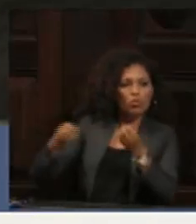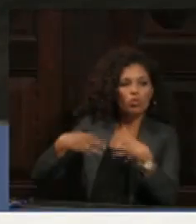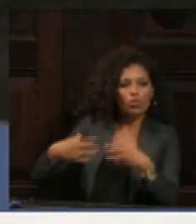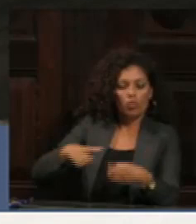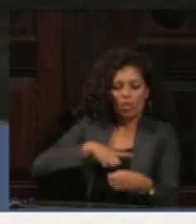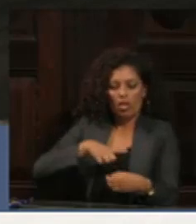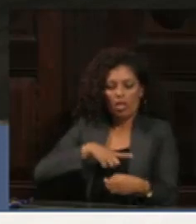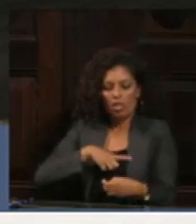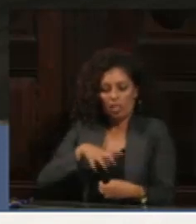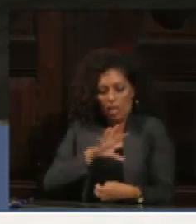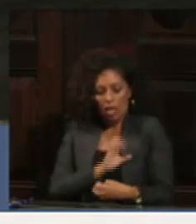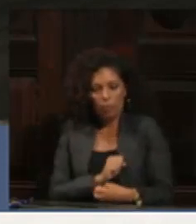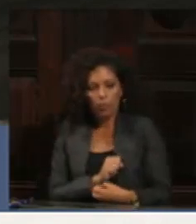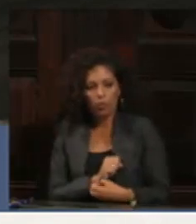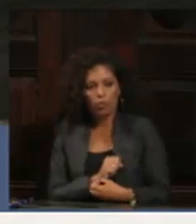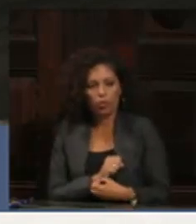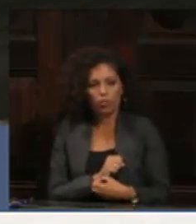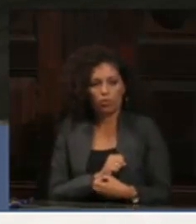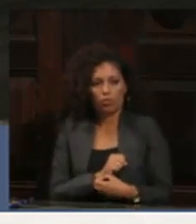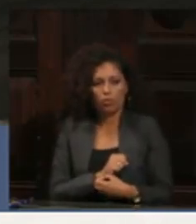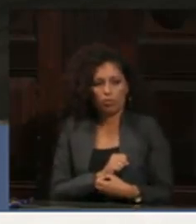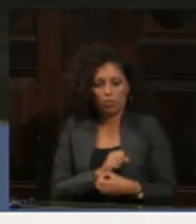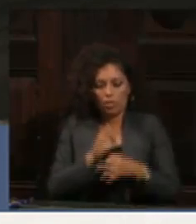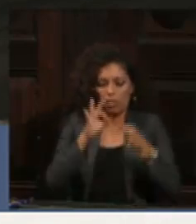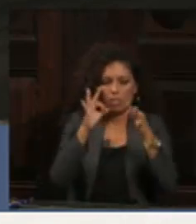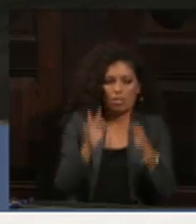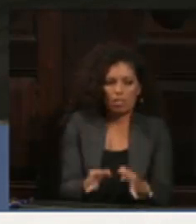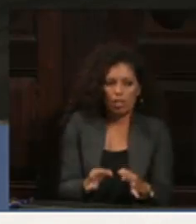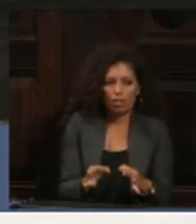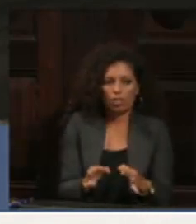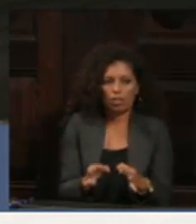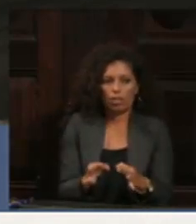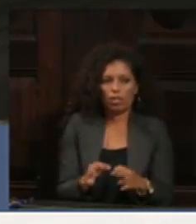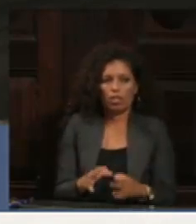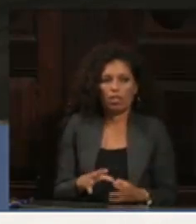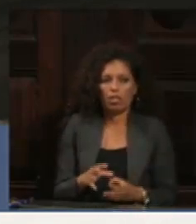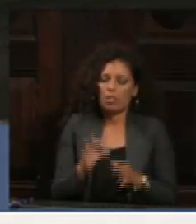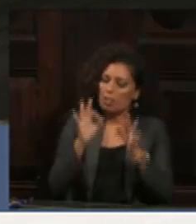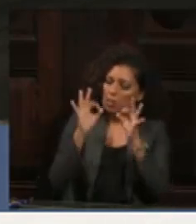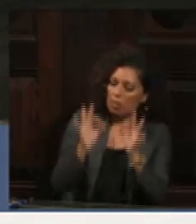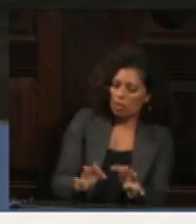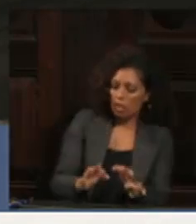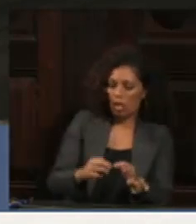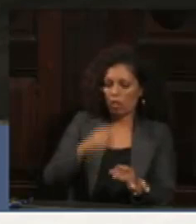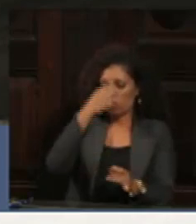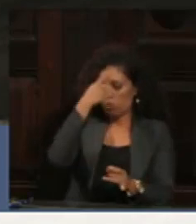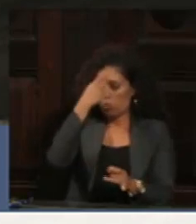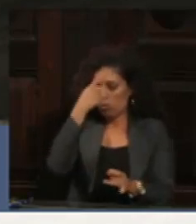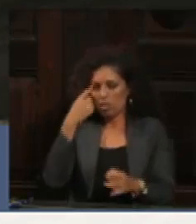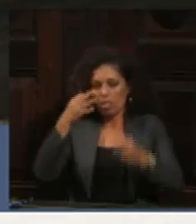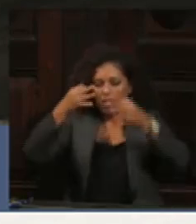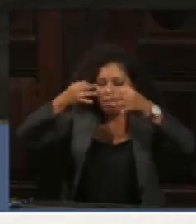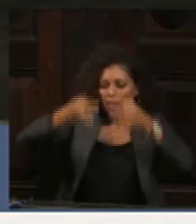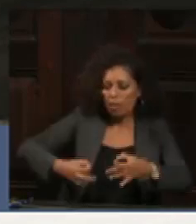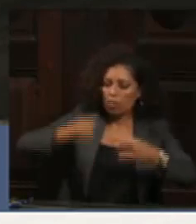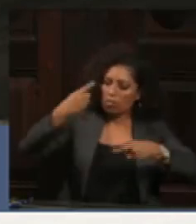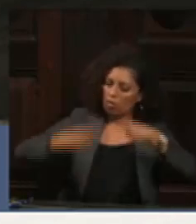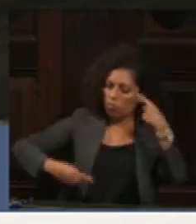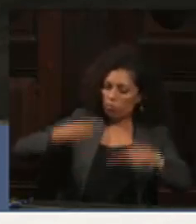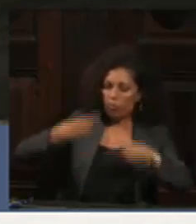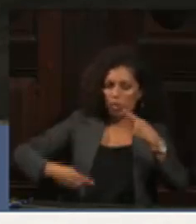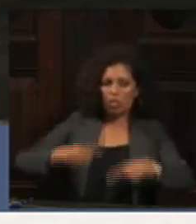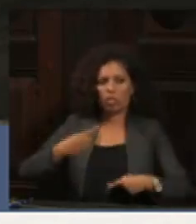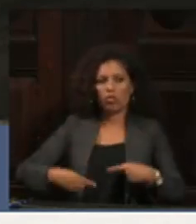maneira afetiva, mas assertiva. Assertiva nas nossas posições, assertivas nas políticas que a gente vai